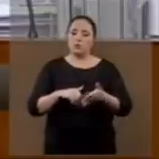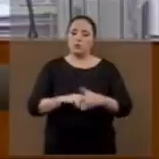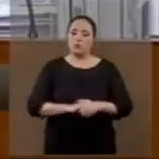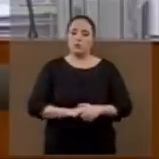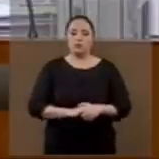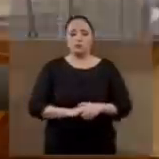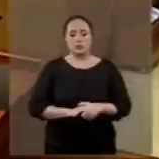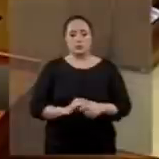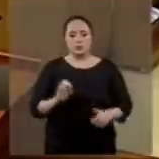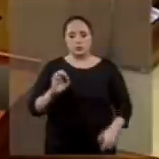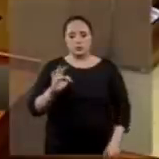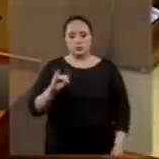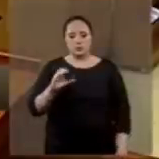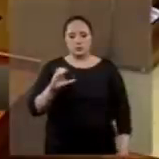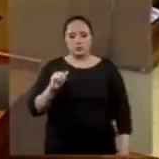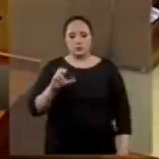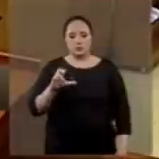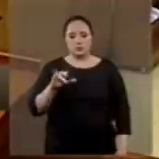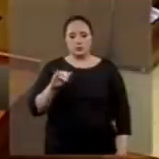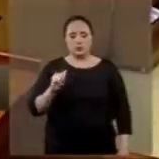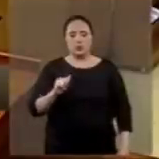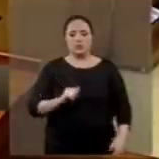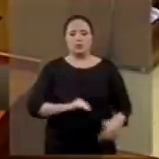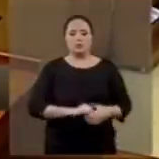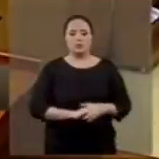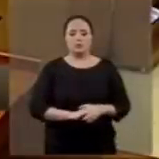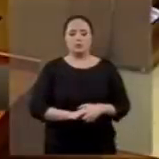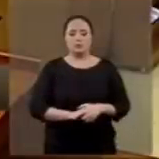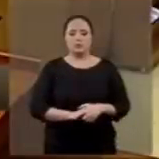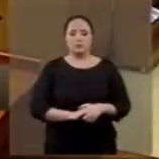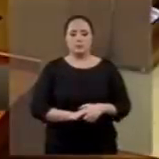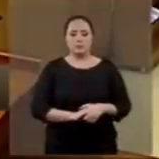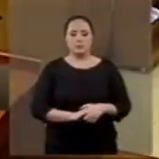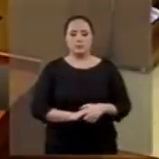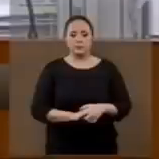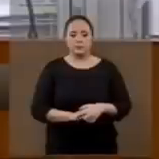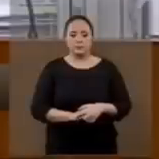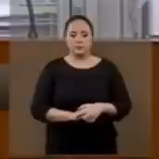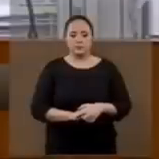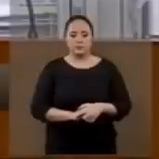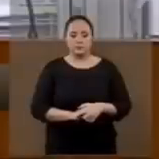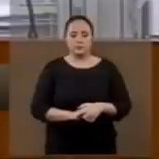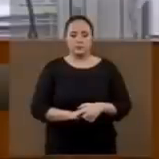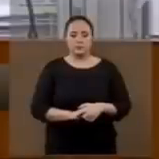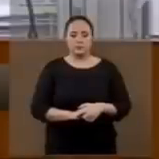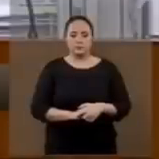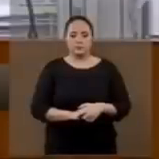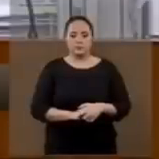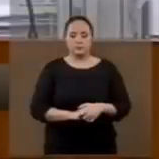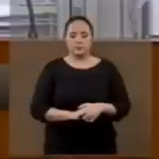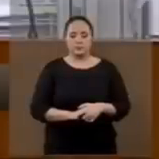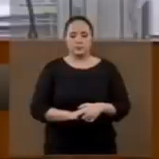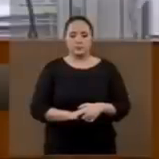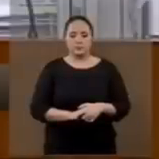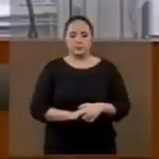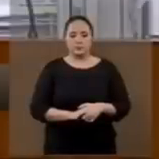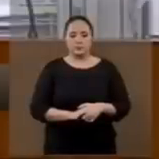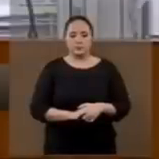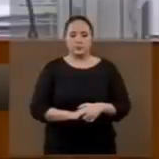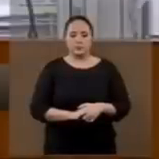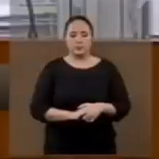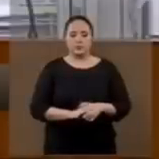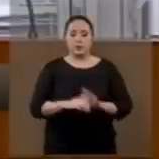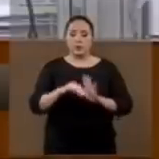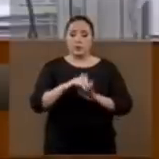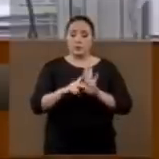O meu texto tem agora... Então, foi retirado pelo decreto, pela medida provisória